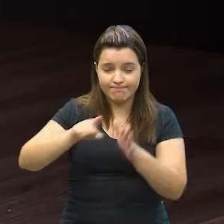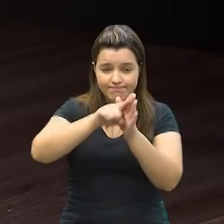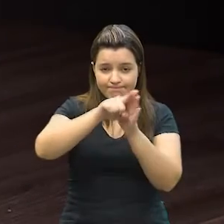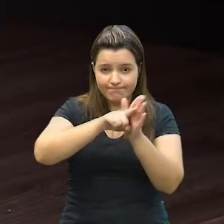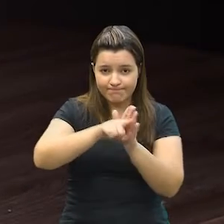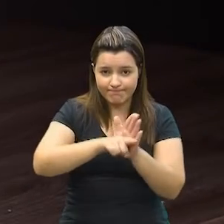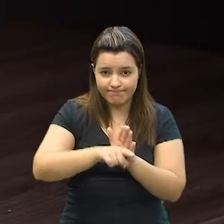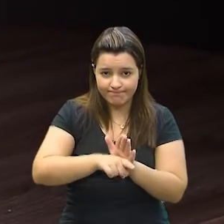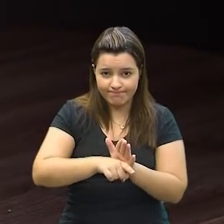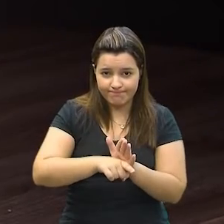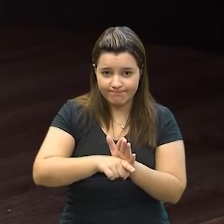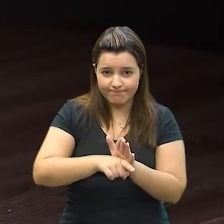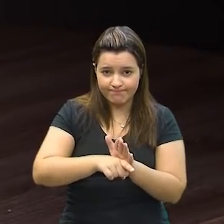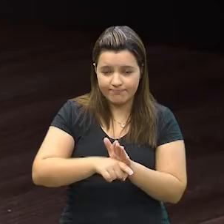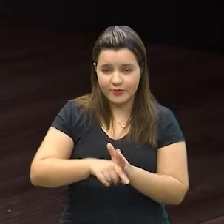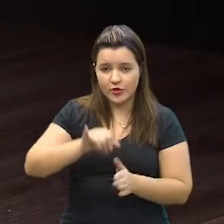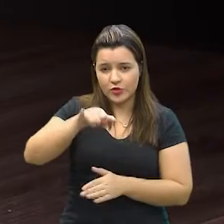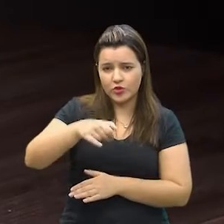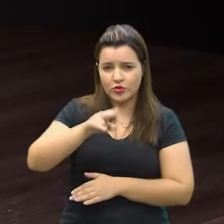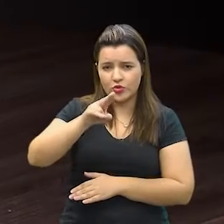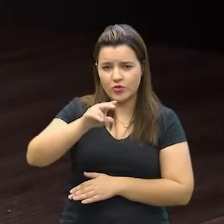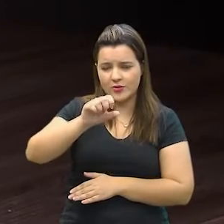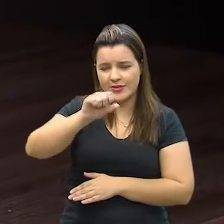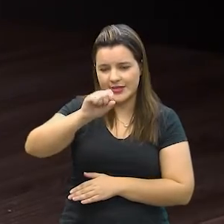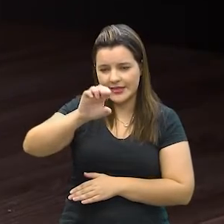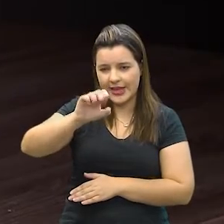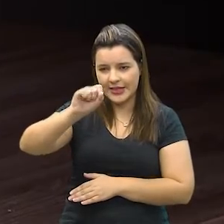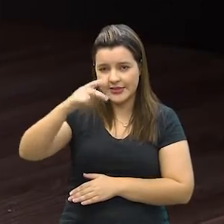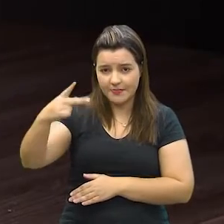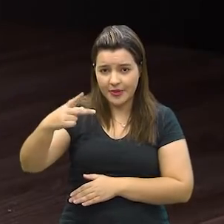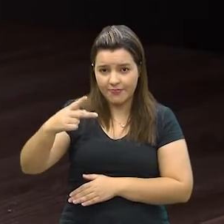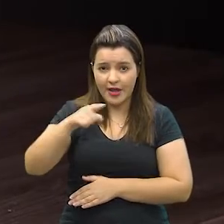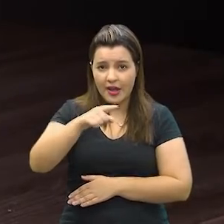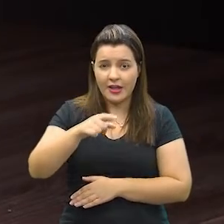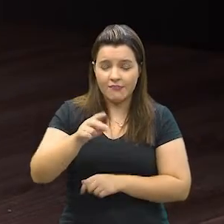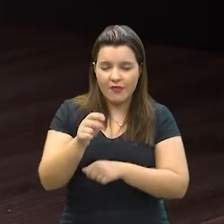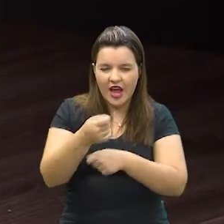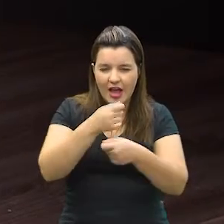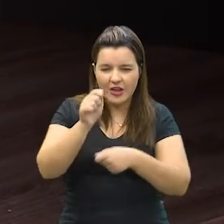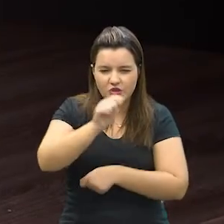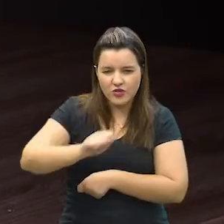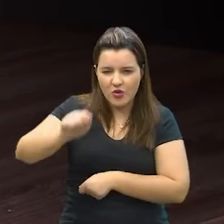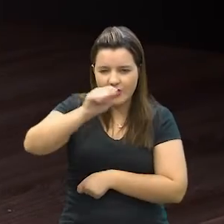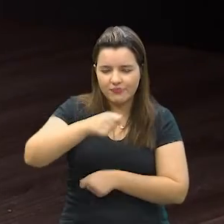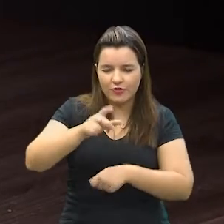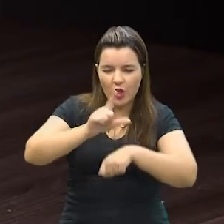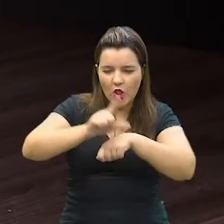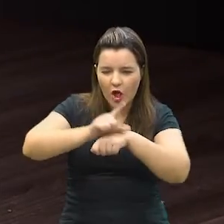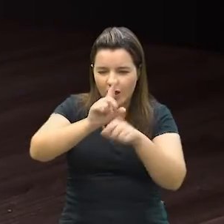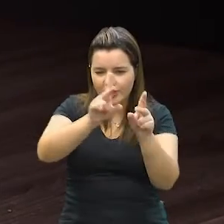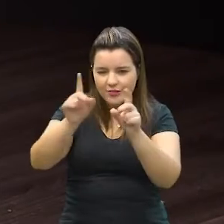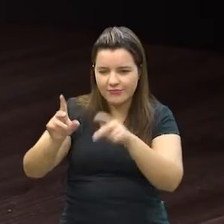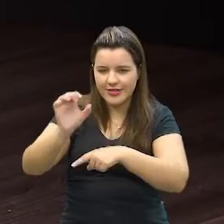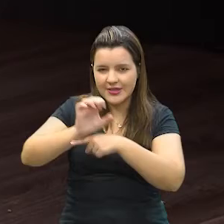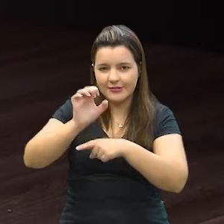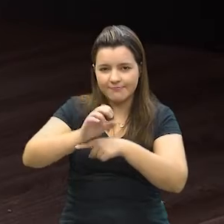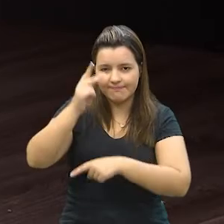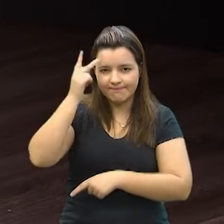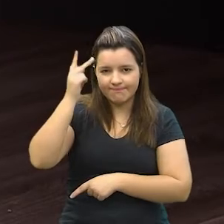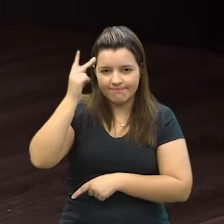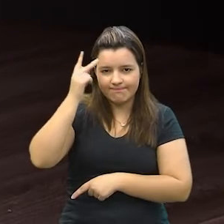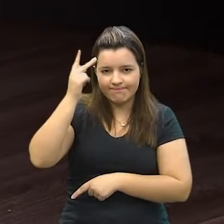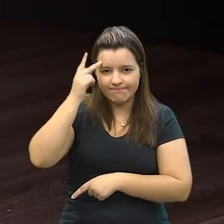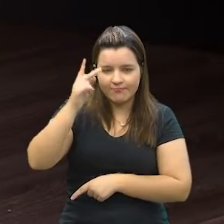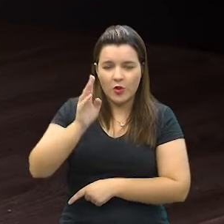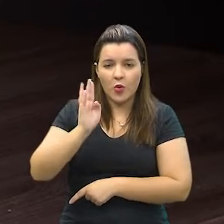dados da JUSESP, que é a Junta Comercial do Estado de São Paulo, foram 4.405